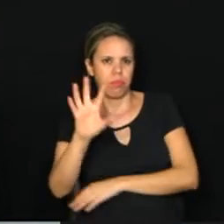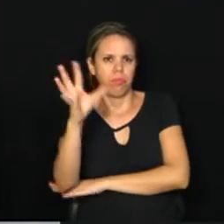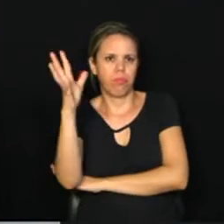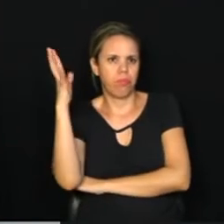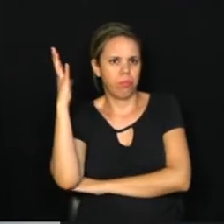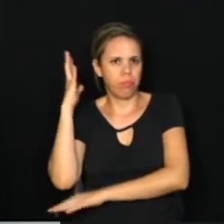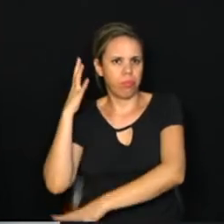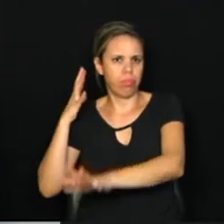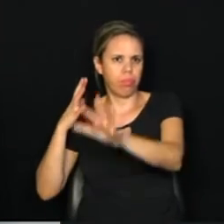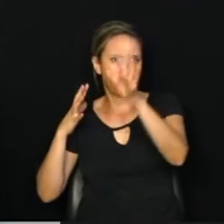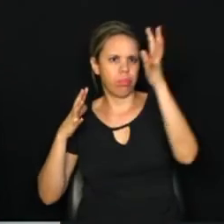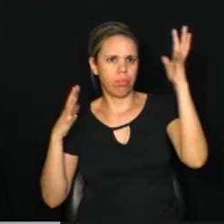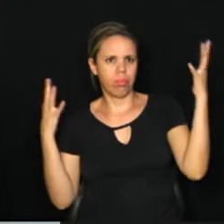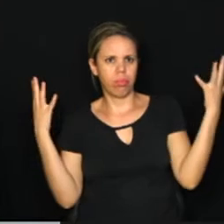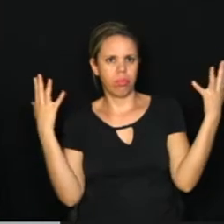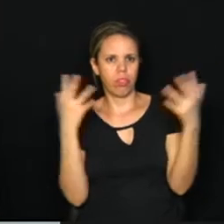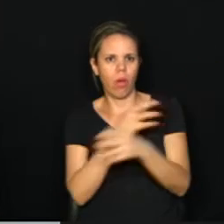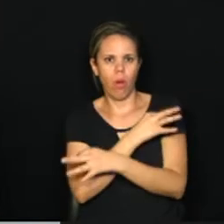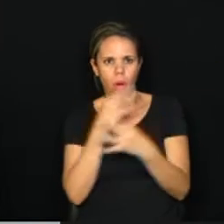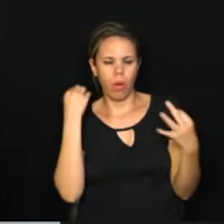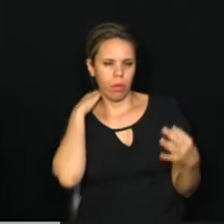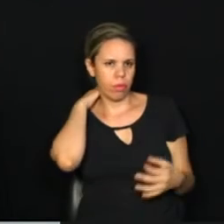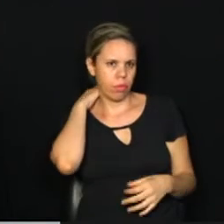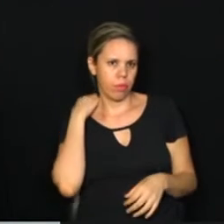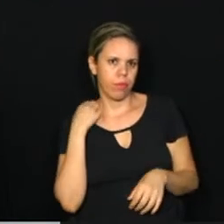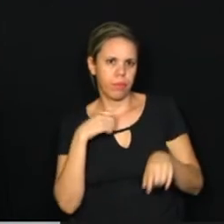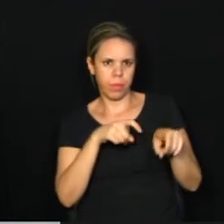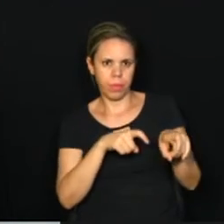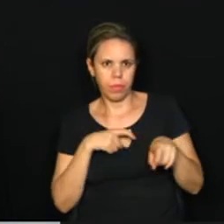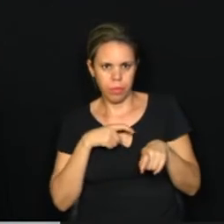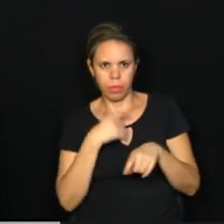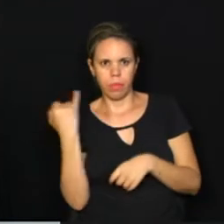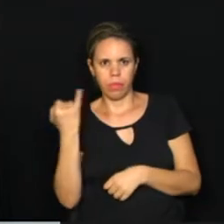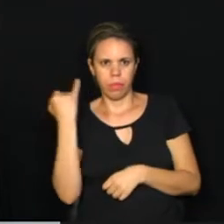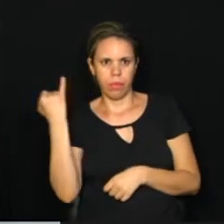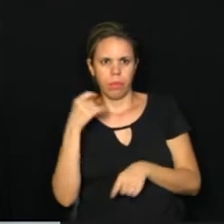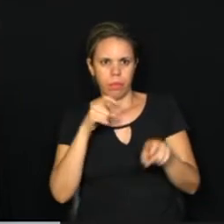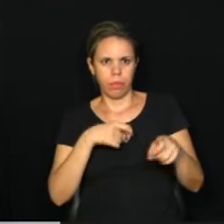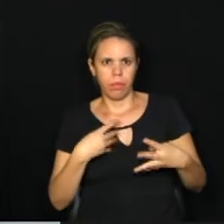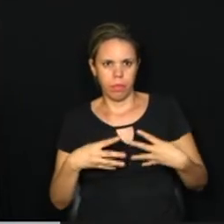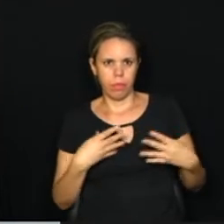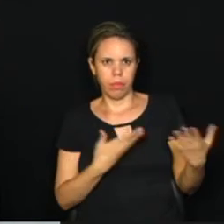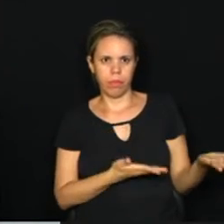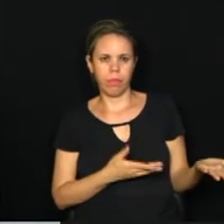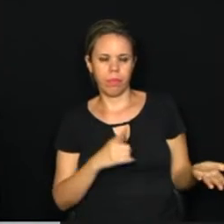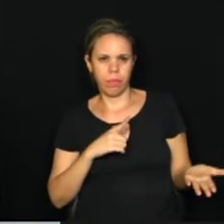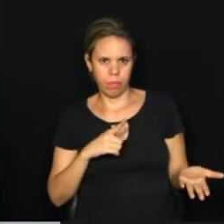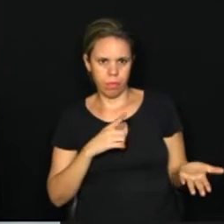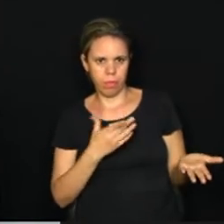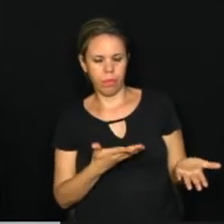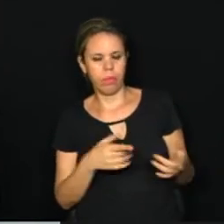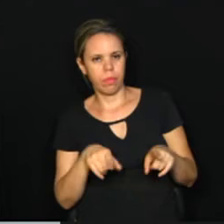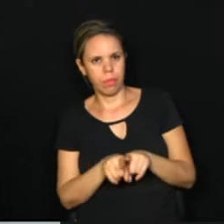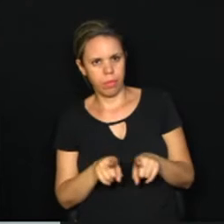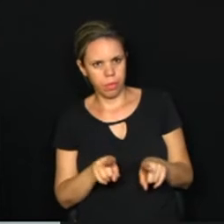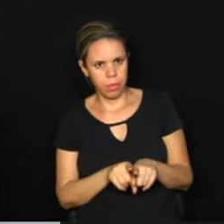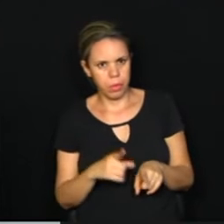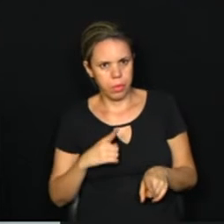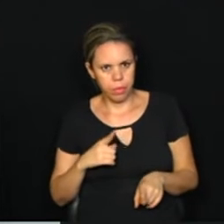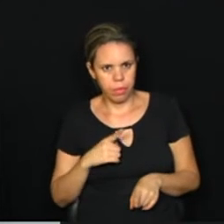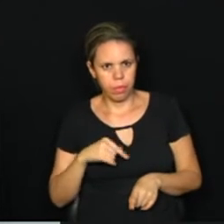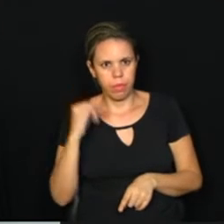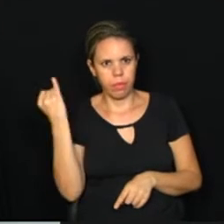arborização. Temos uma área rural considerável aqui em Barão Geraldo e abrigamos um dos